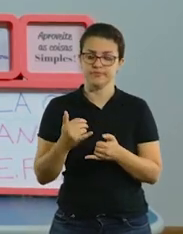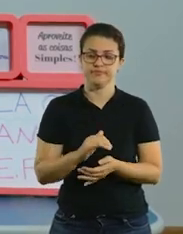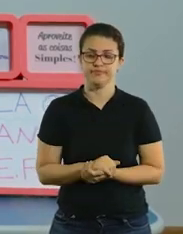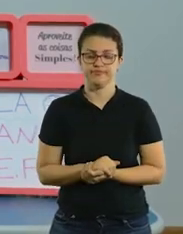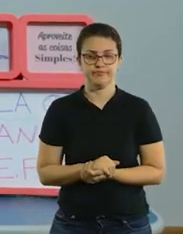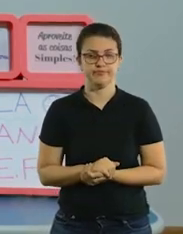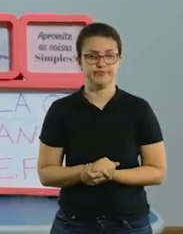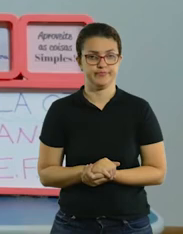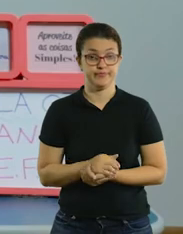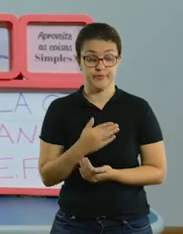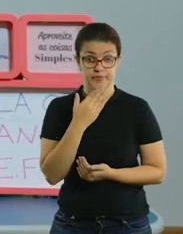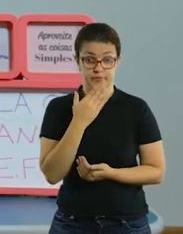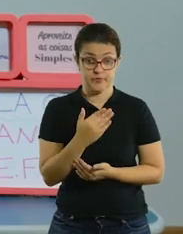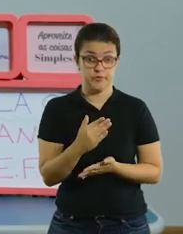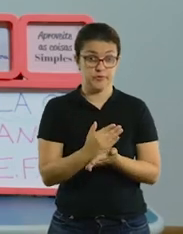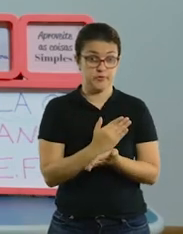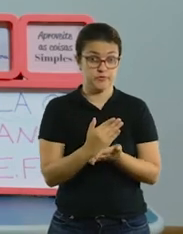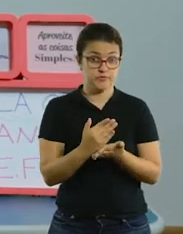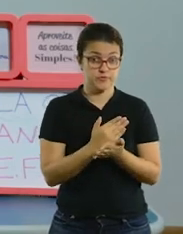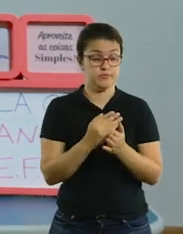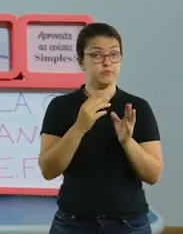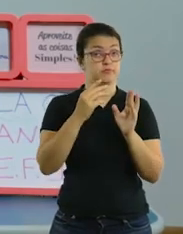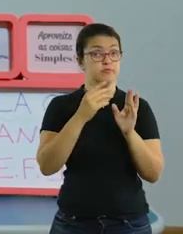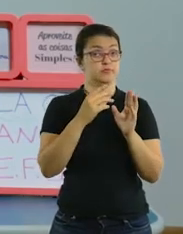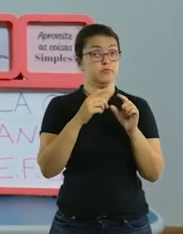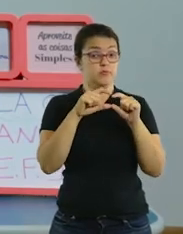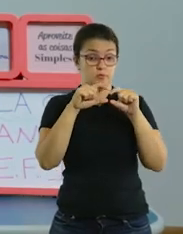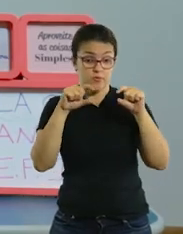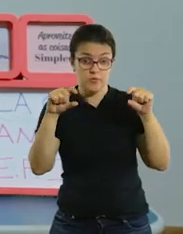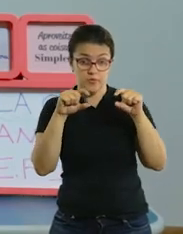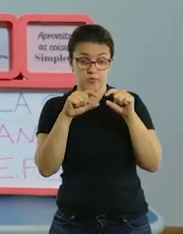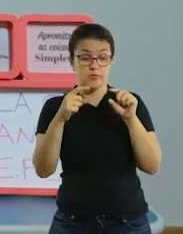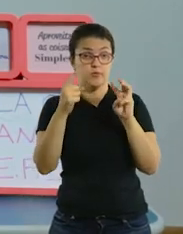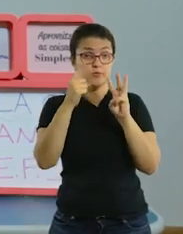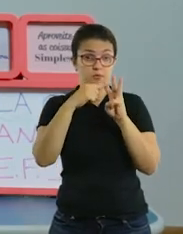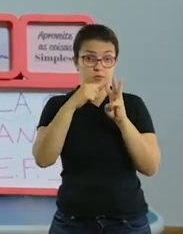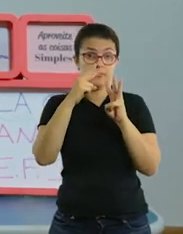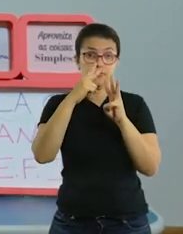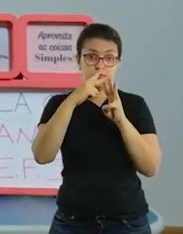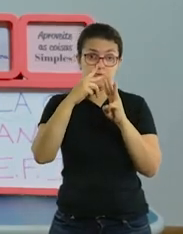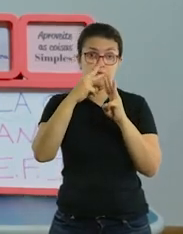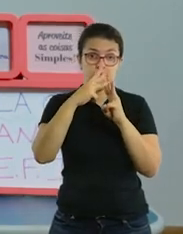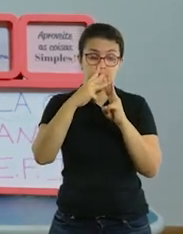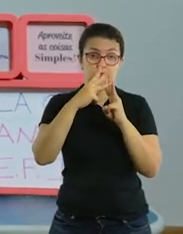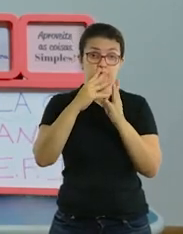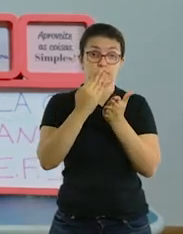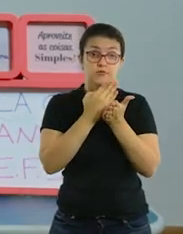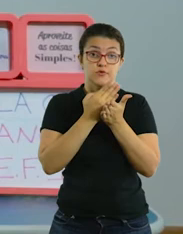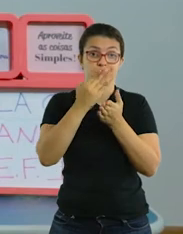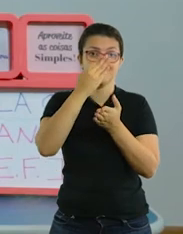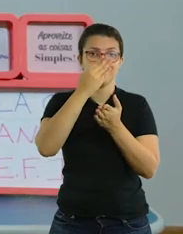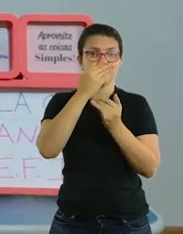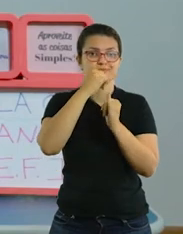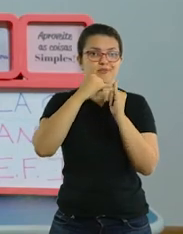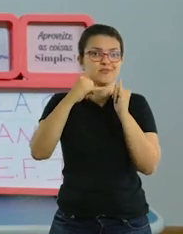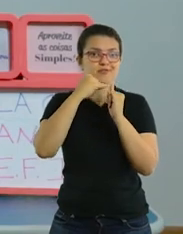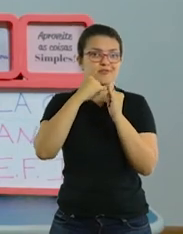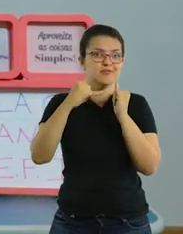primeiro dividir as cartas de centenas, dezenas e unidade na metade entre você